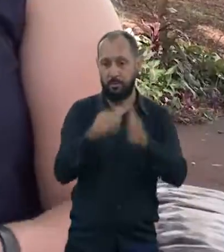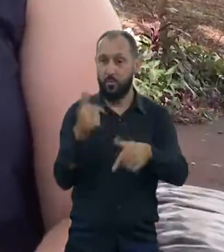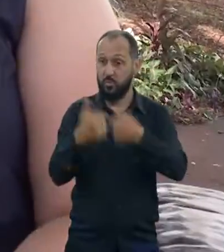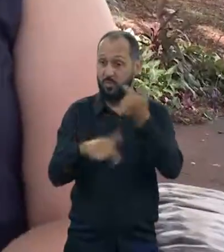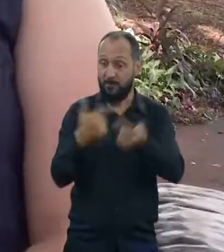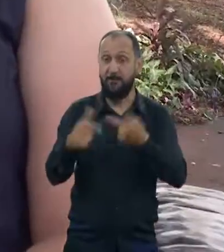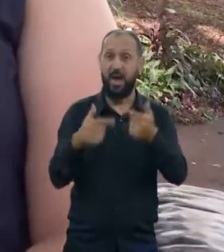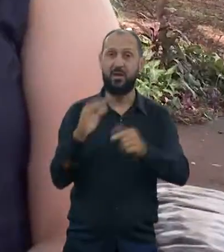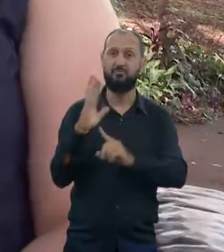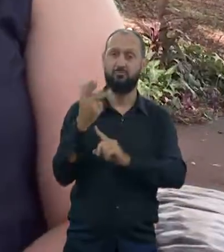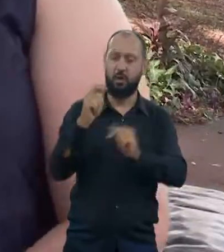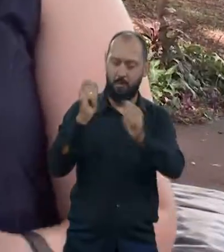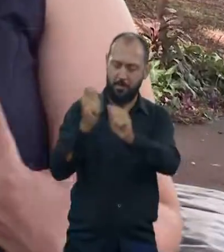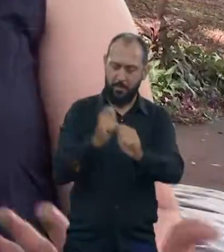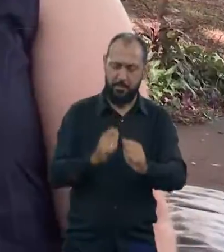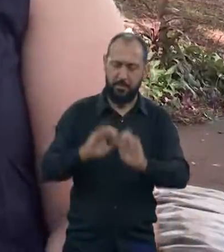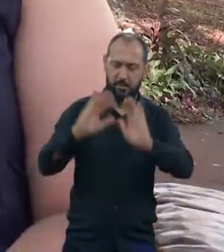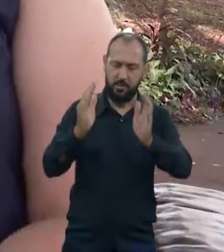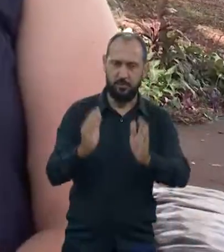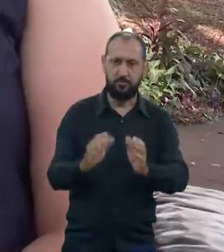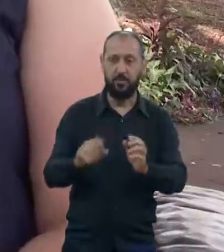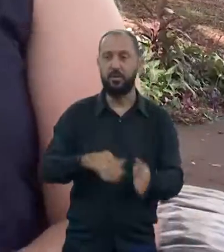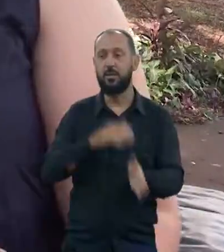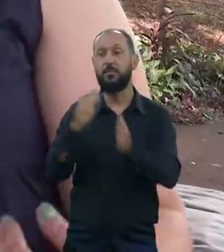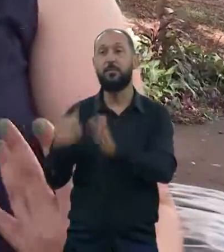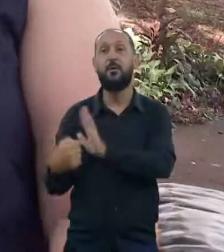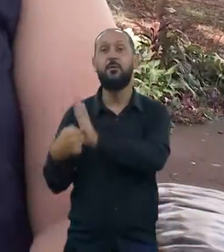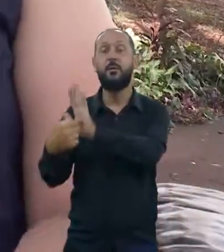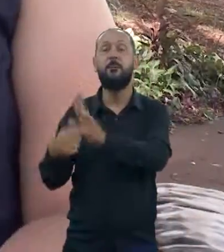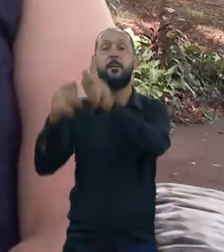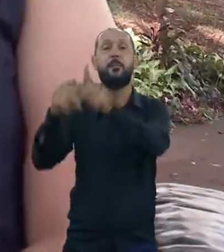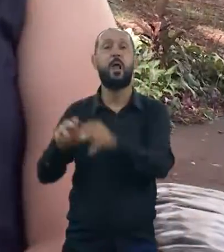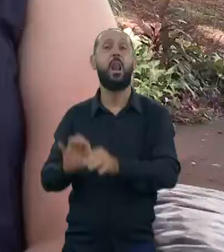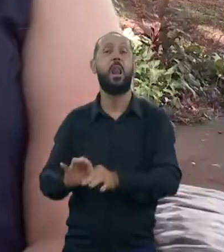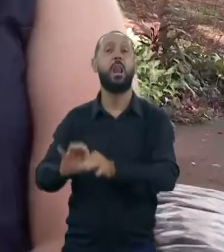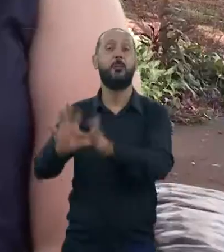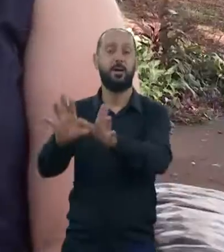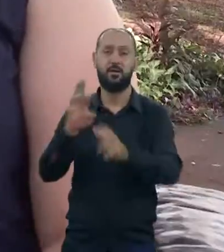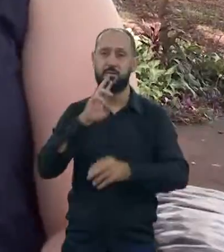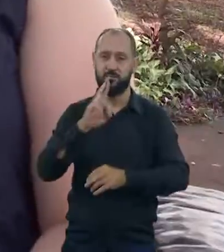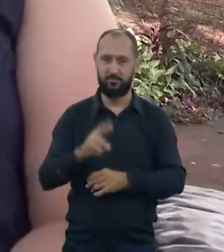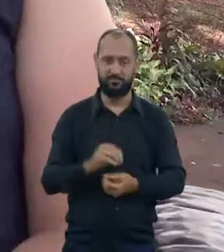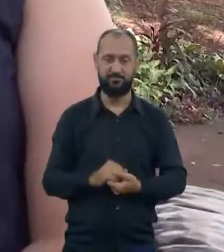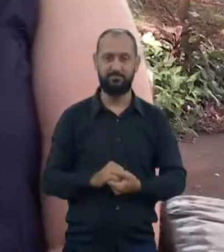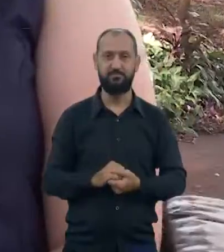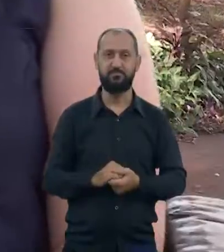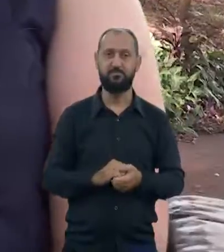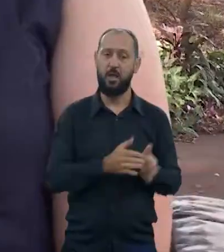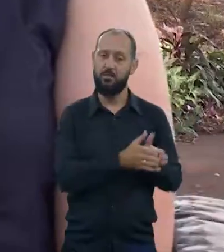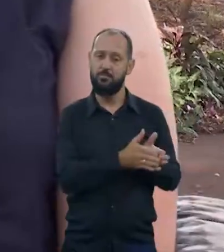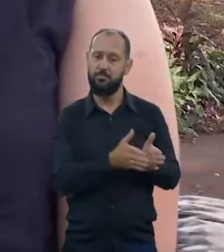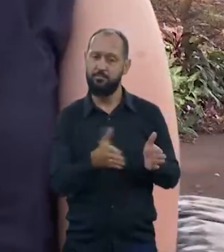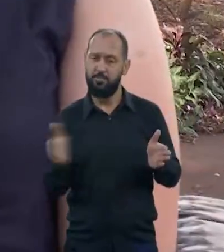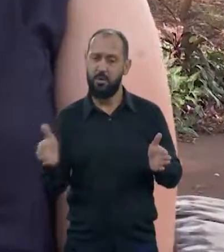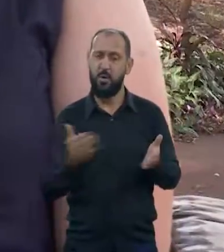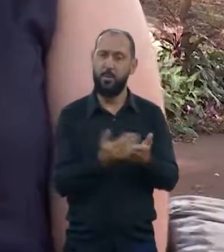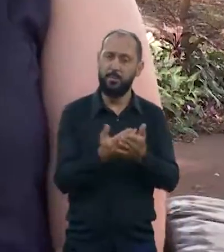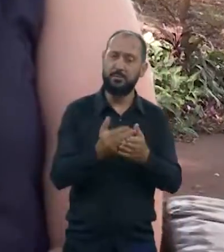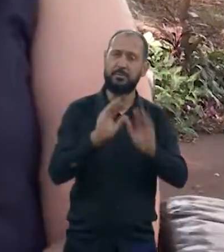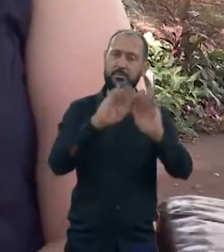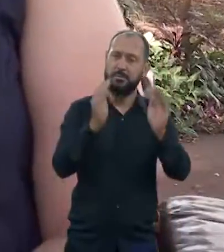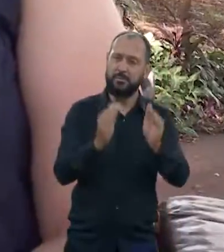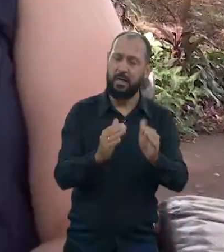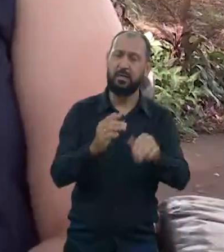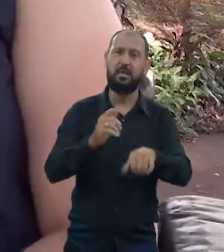é o trabalho do artista, e a etapa que é a etapa da devolução para a população desse resultado. Do período da realização